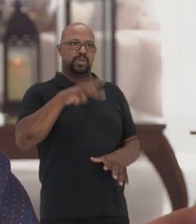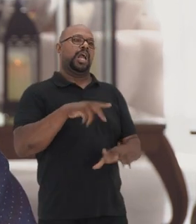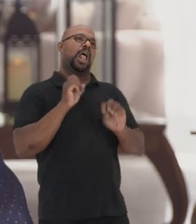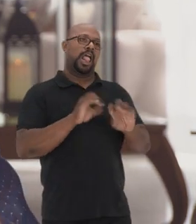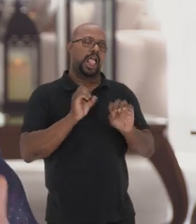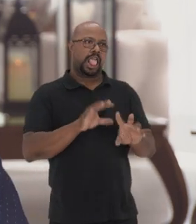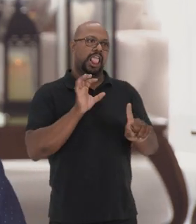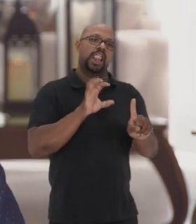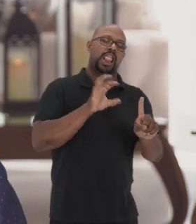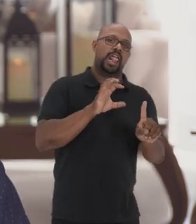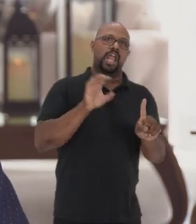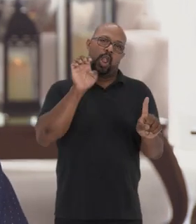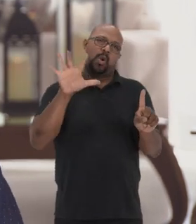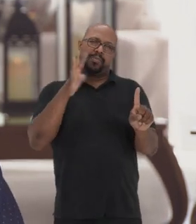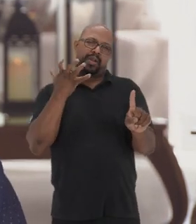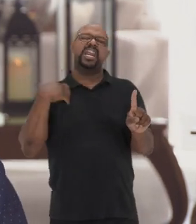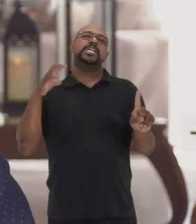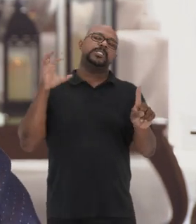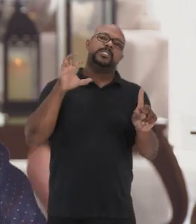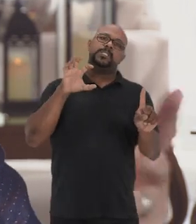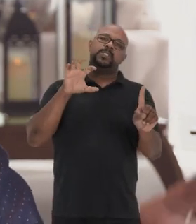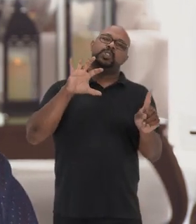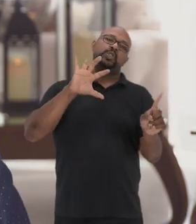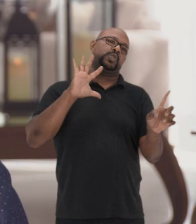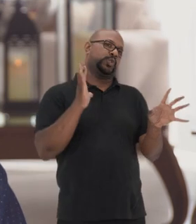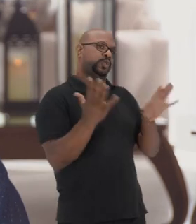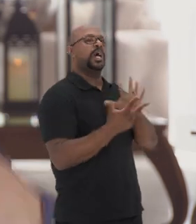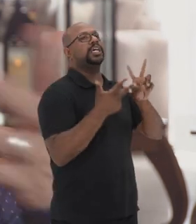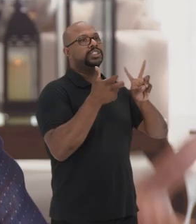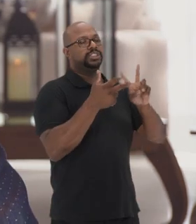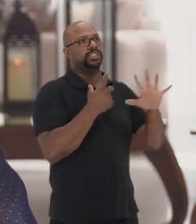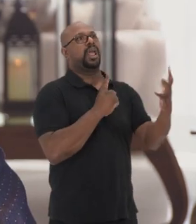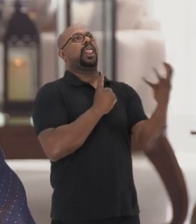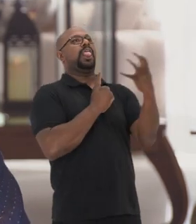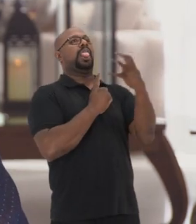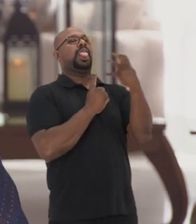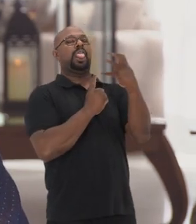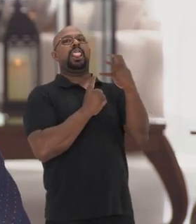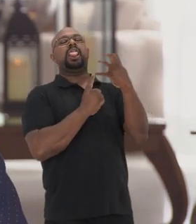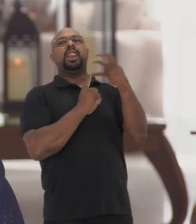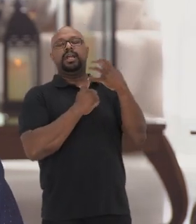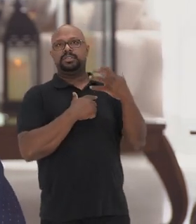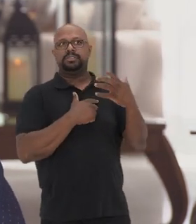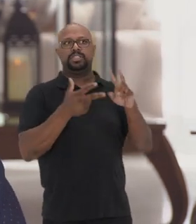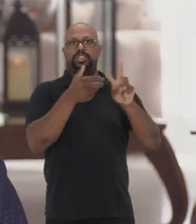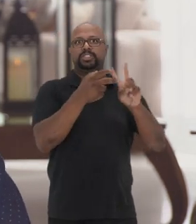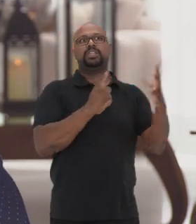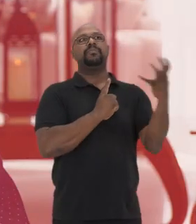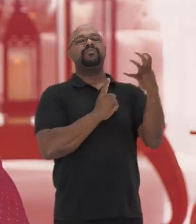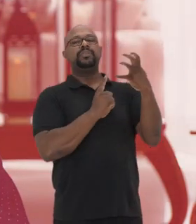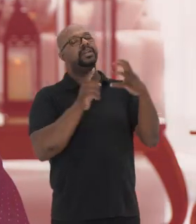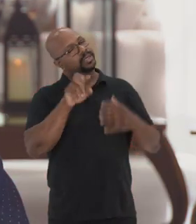rolar do jeito que os europeus que os europeus queriam faziam exatamente ao contrário os europeus que estavam se envolvendo com a cultura dos indígenas